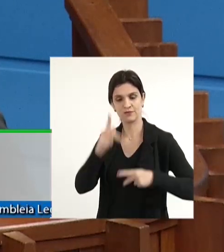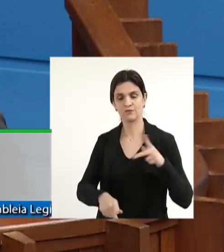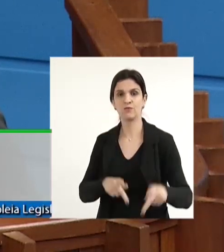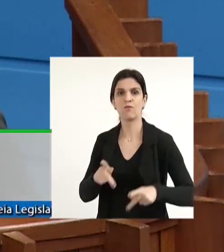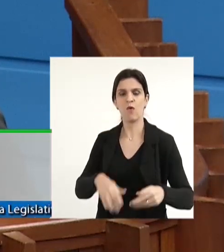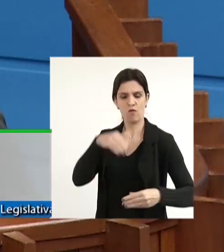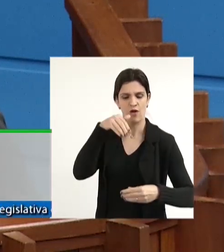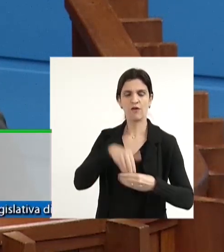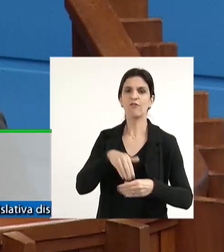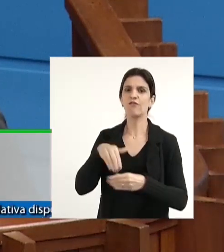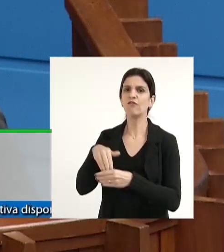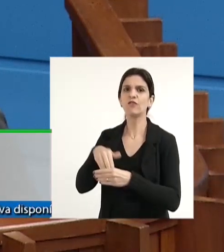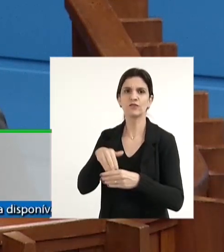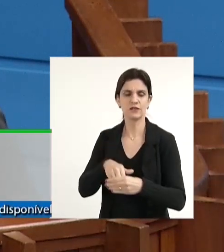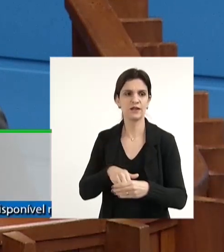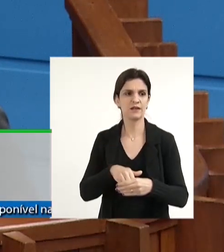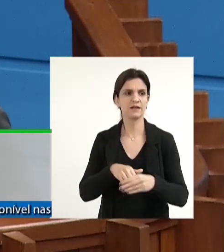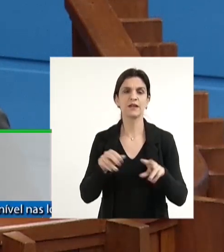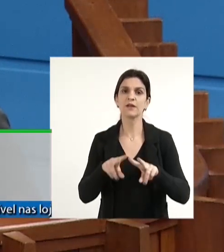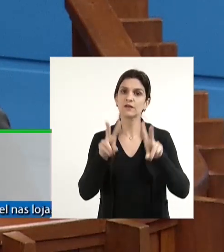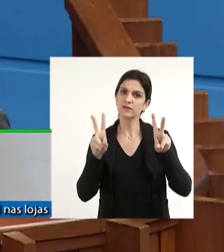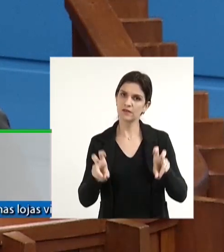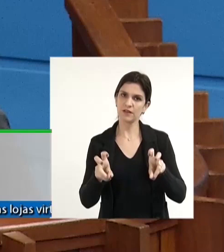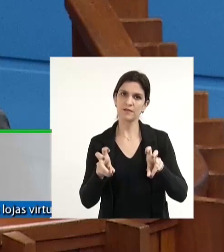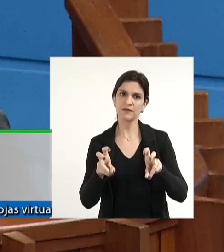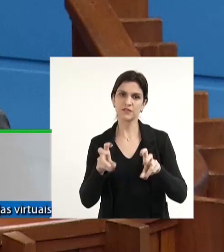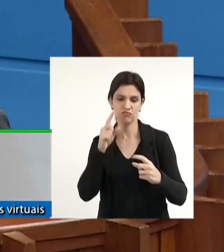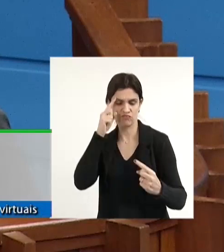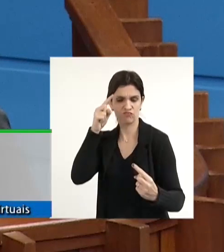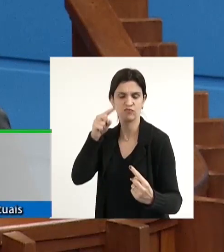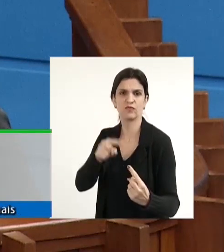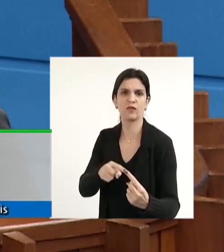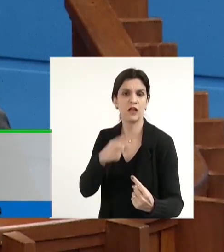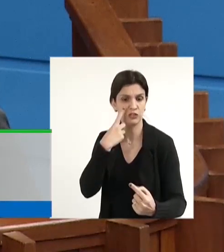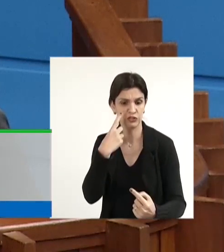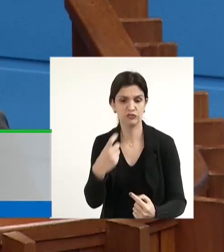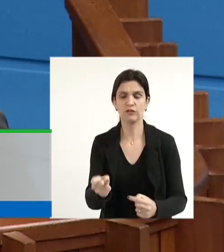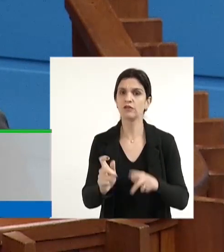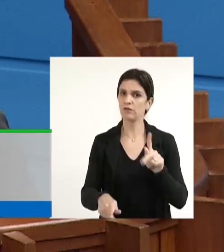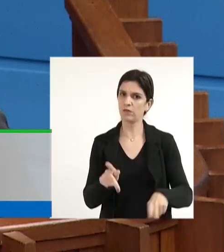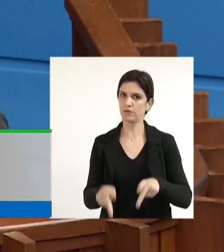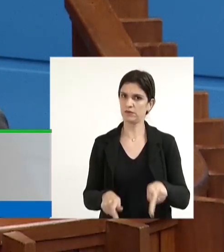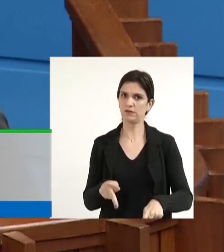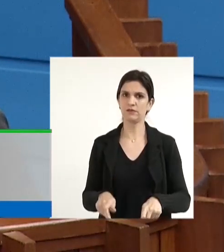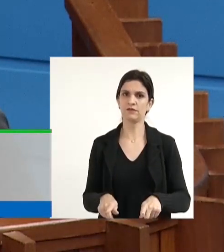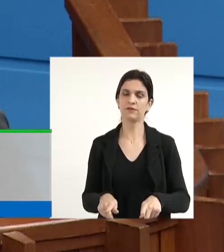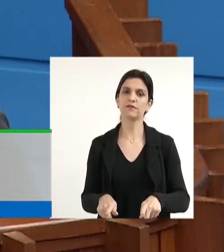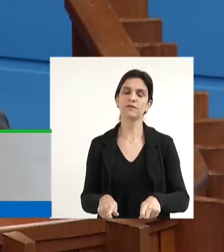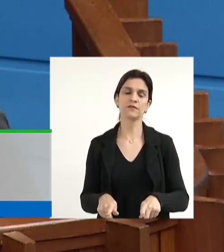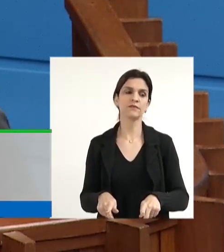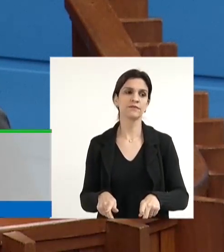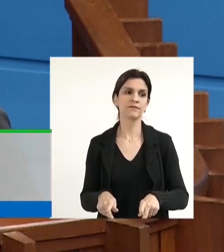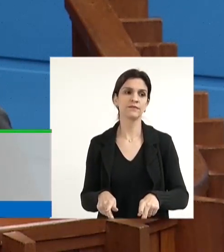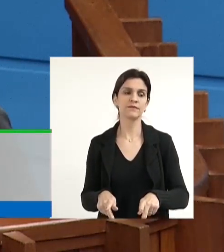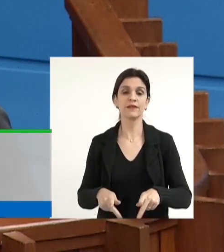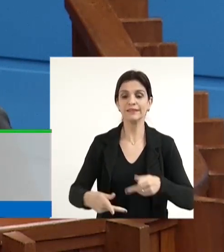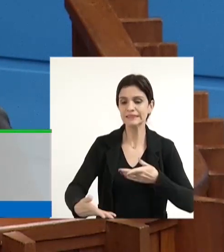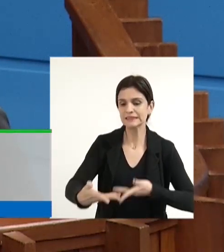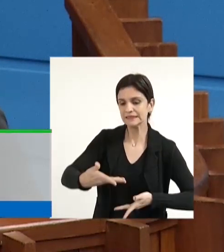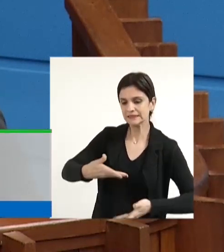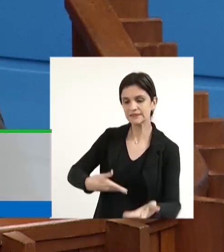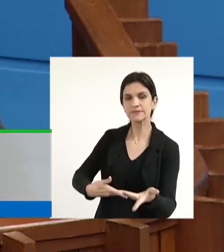votar aquelas matérias que interessam à população e, no momento certo, fazer uma